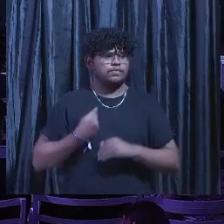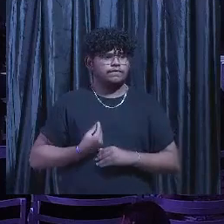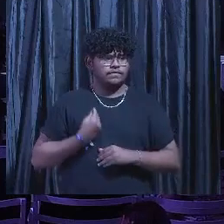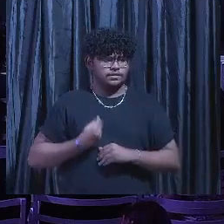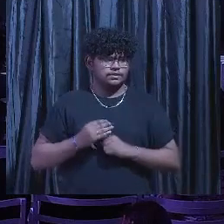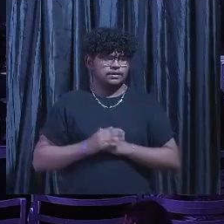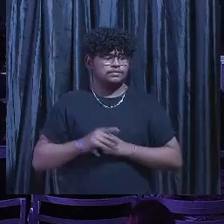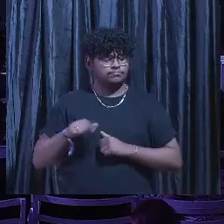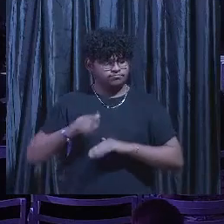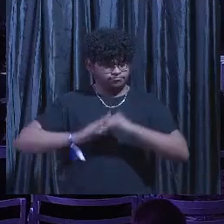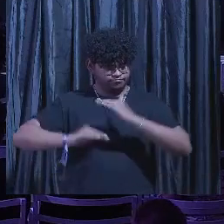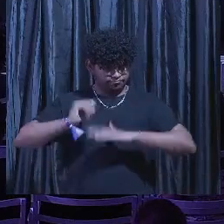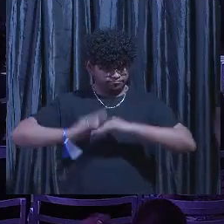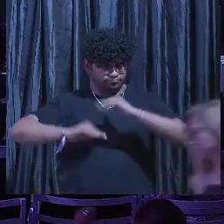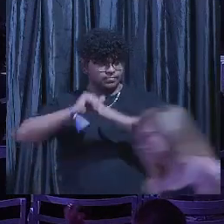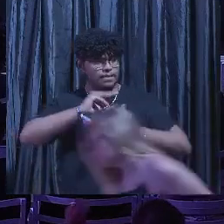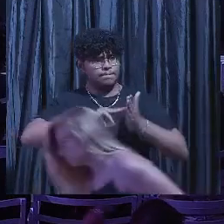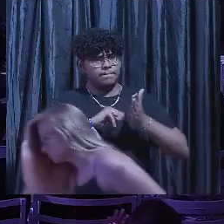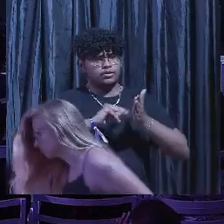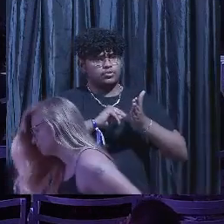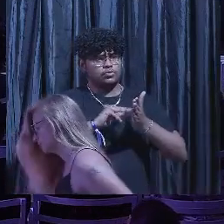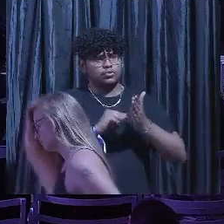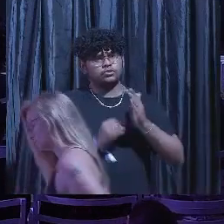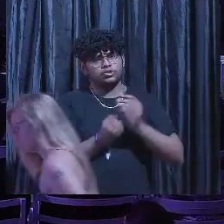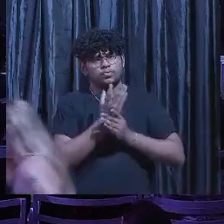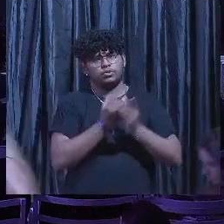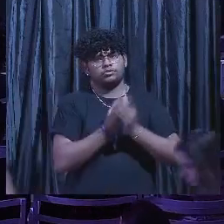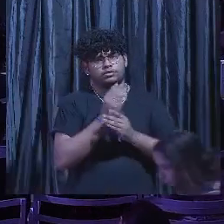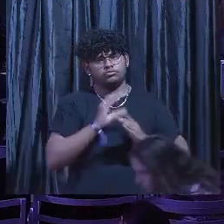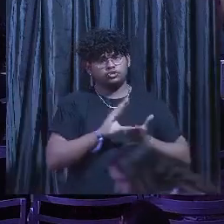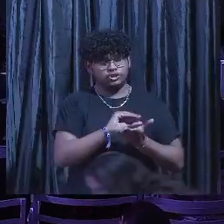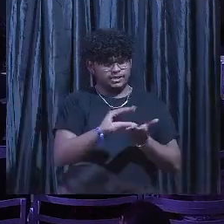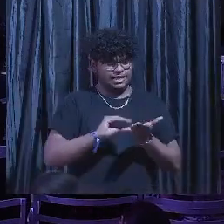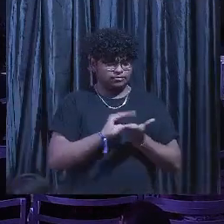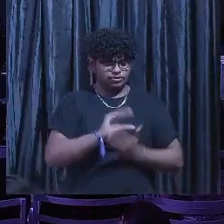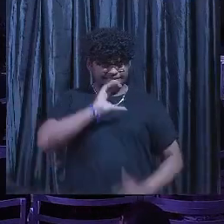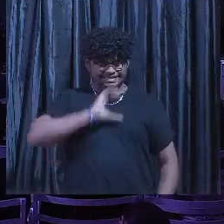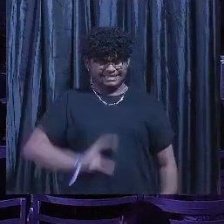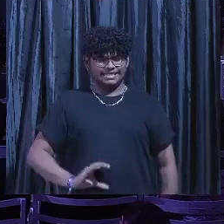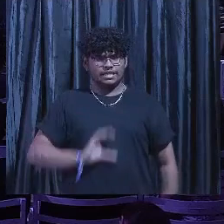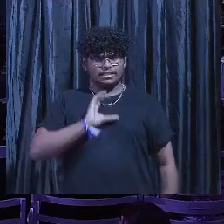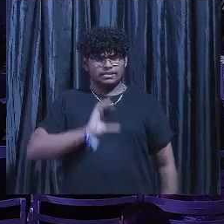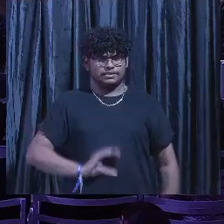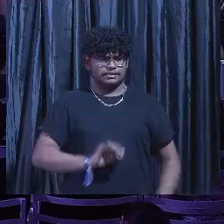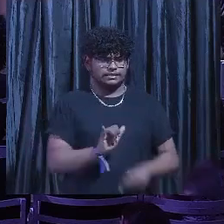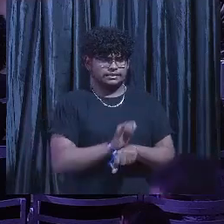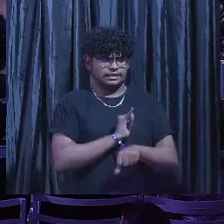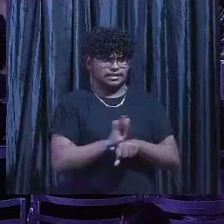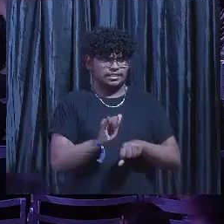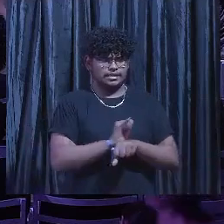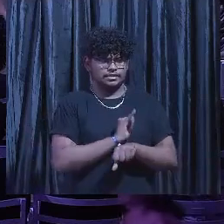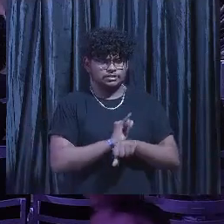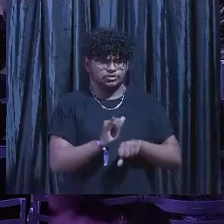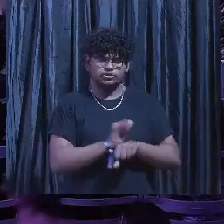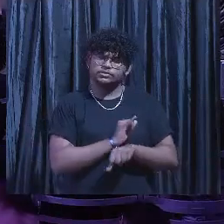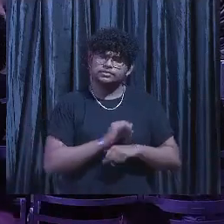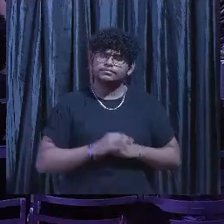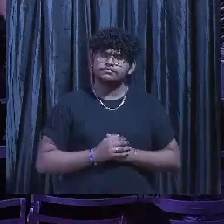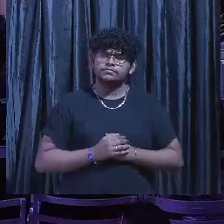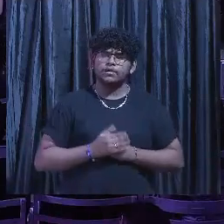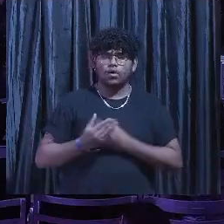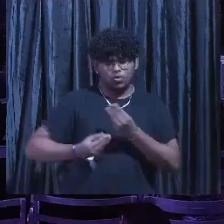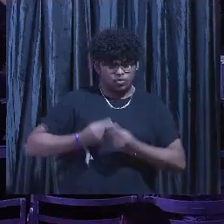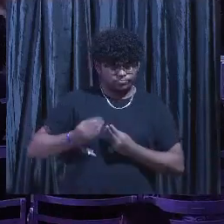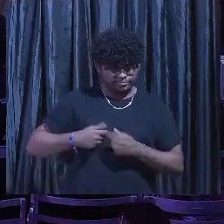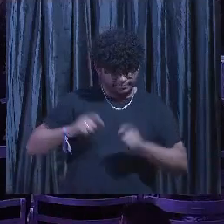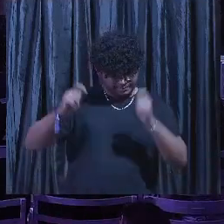de produção de dados de uma forma realmente cidadã, de uma forma realmente capaz